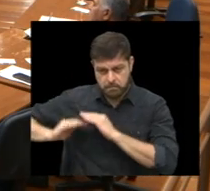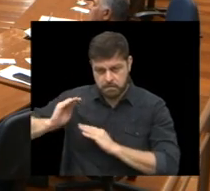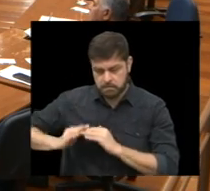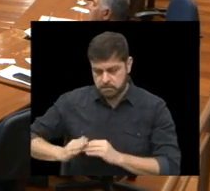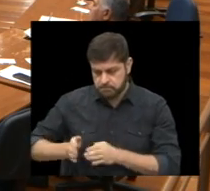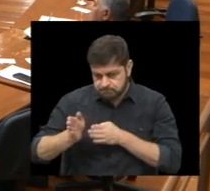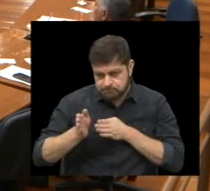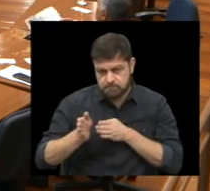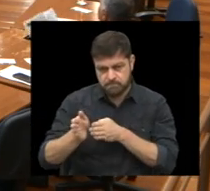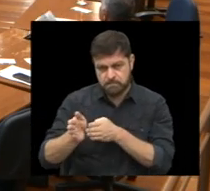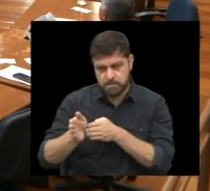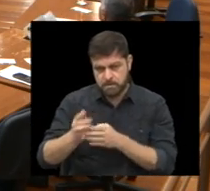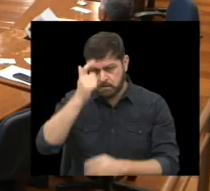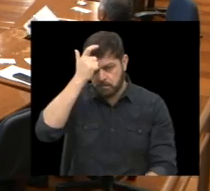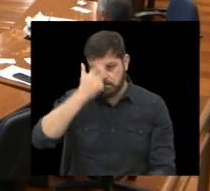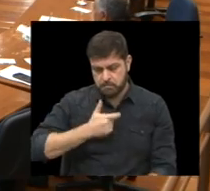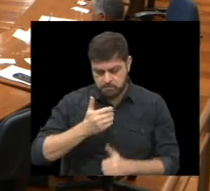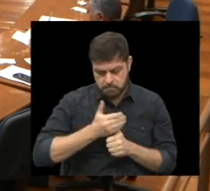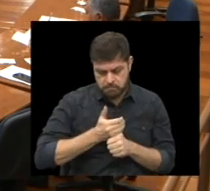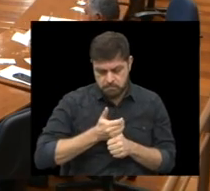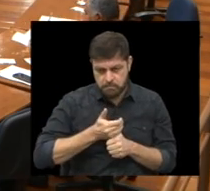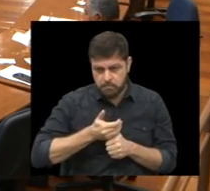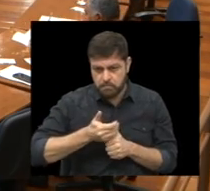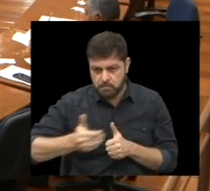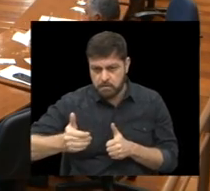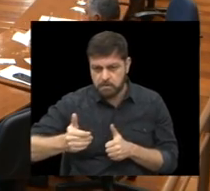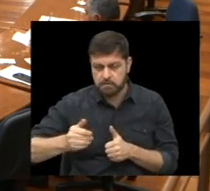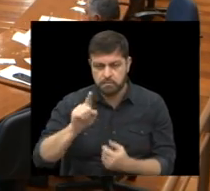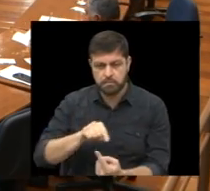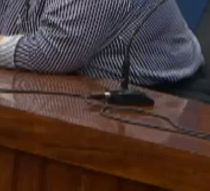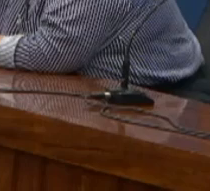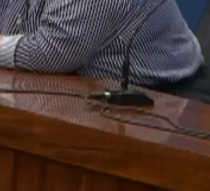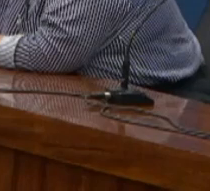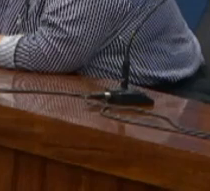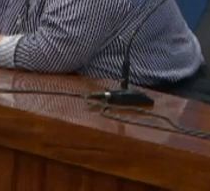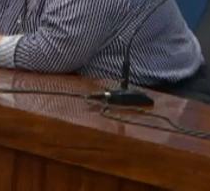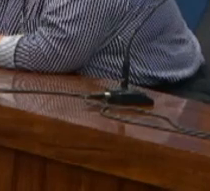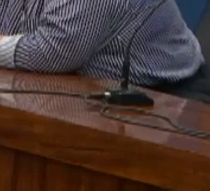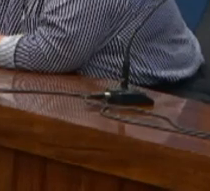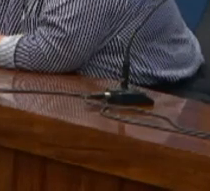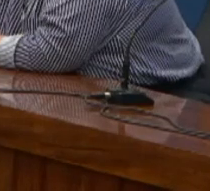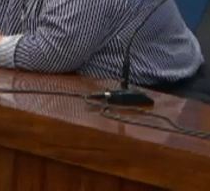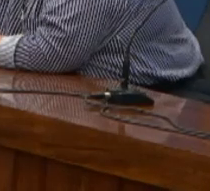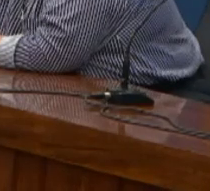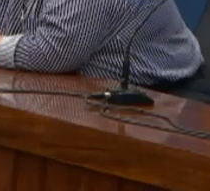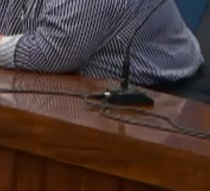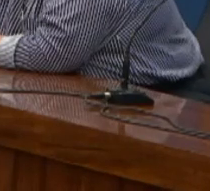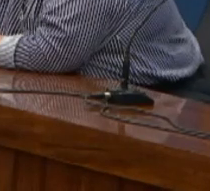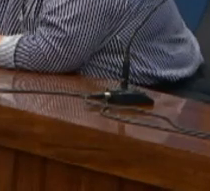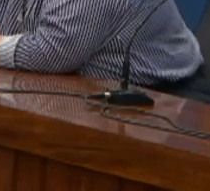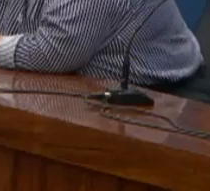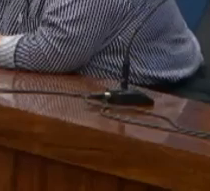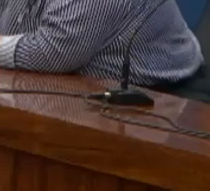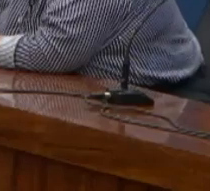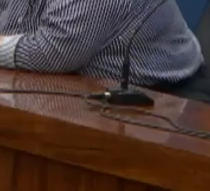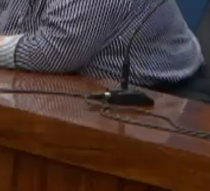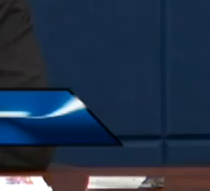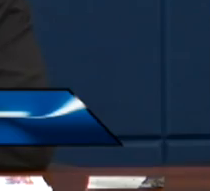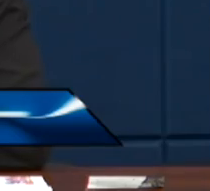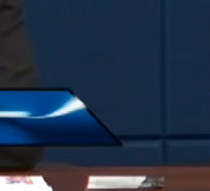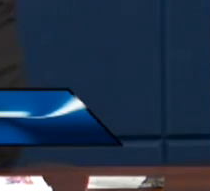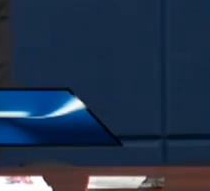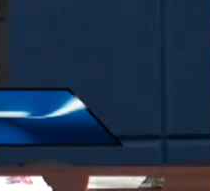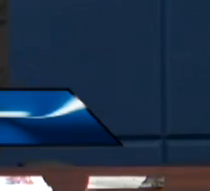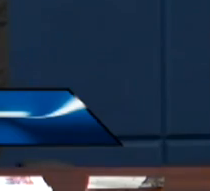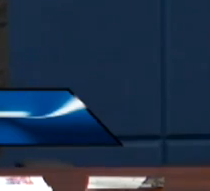tem 9 projetos para discussão e votação. Conheça a pauta. Mais Semana Azul. Direito dos autistas é tema de